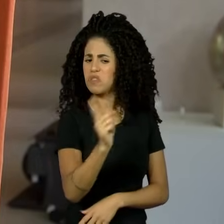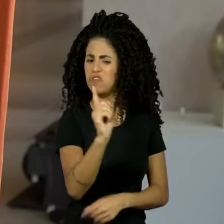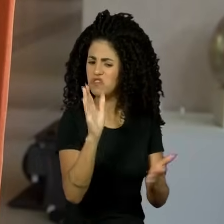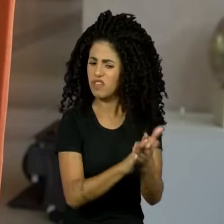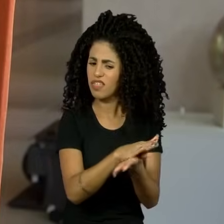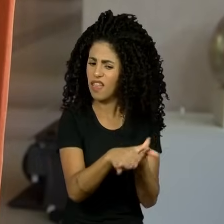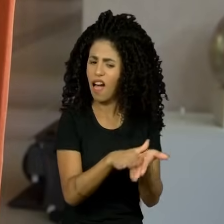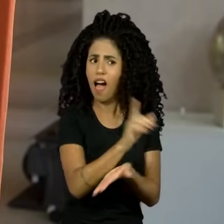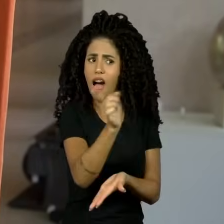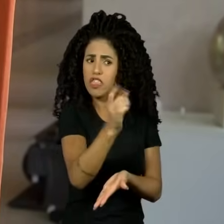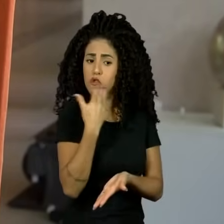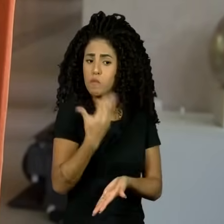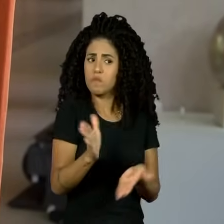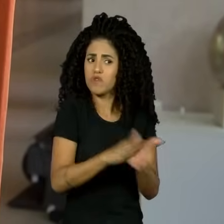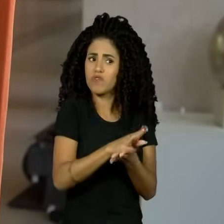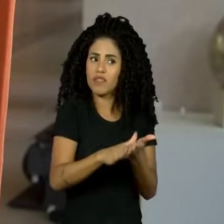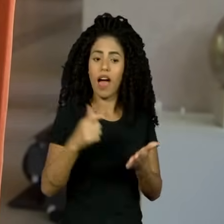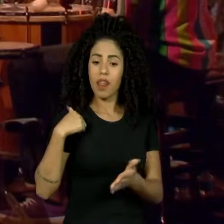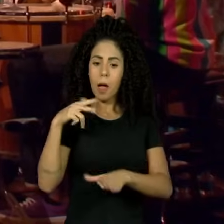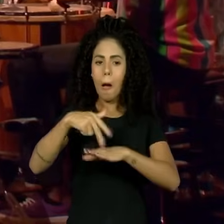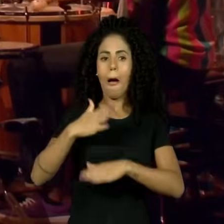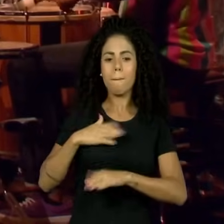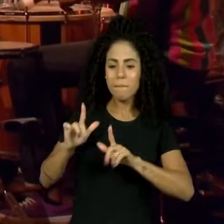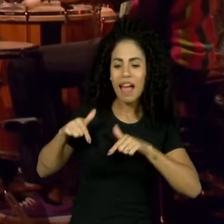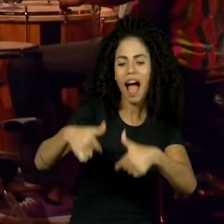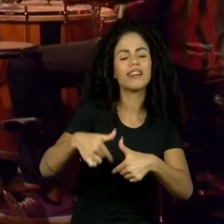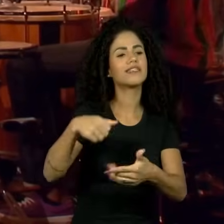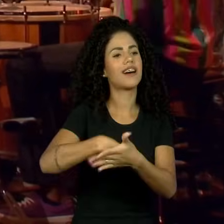a minha atuação, né?